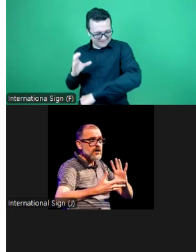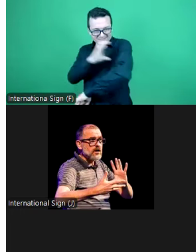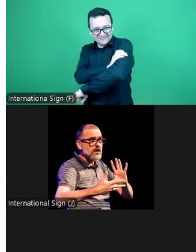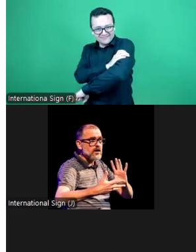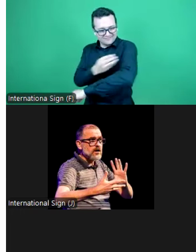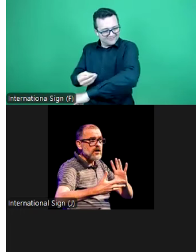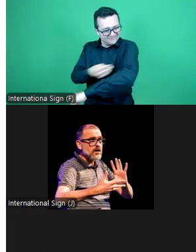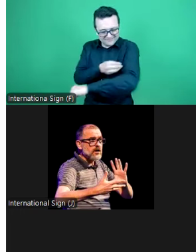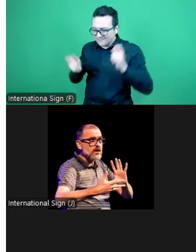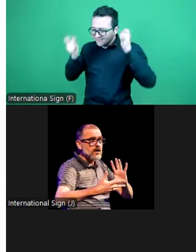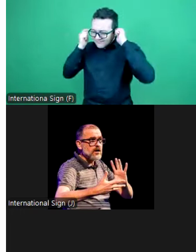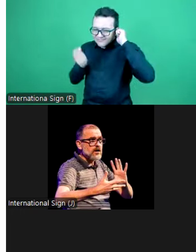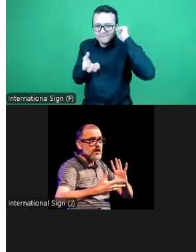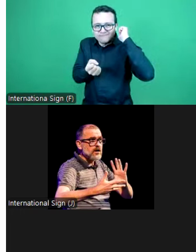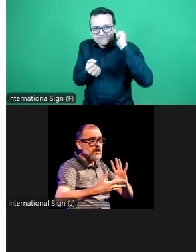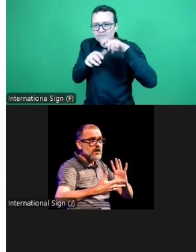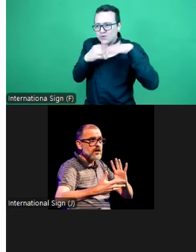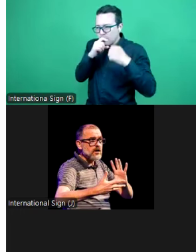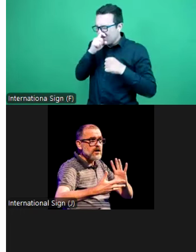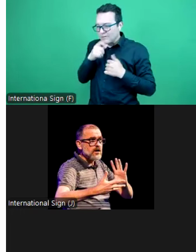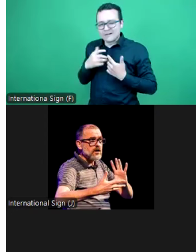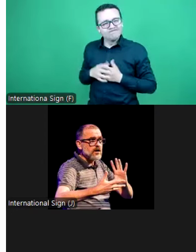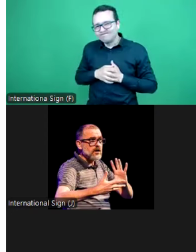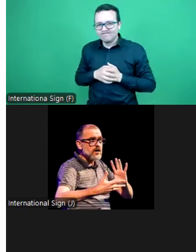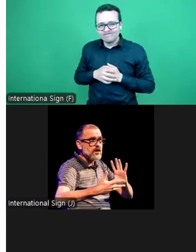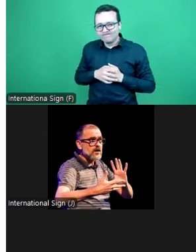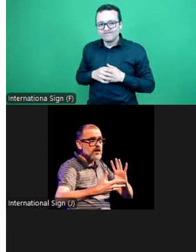fortalecer o problema das equipes?